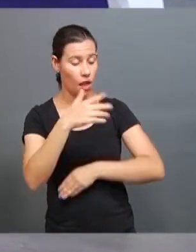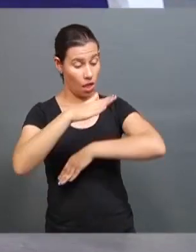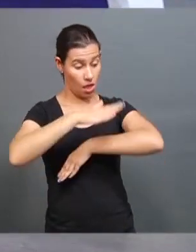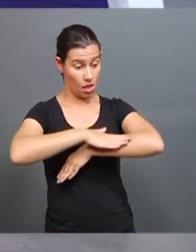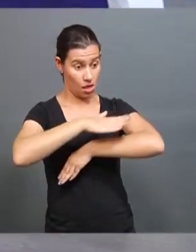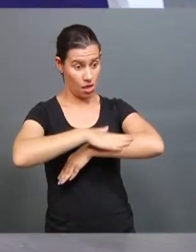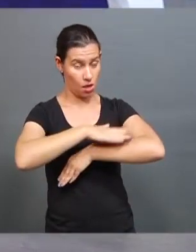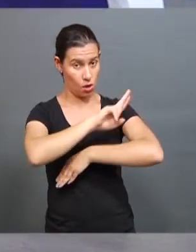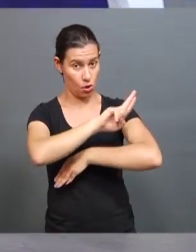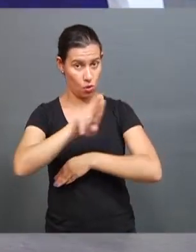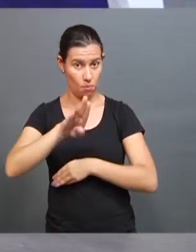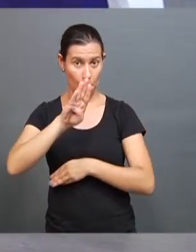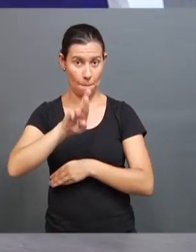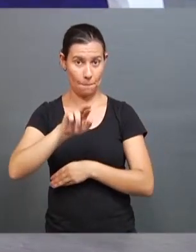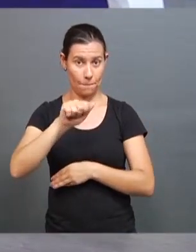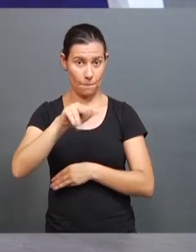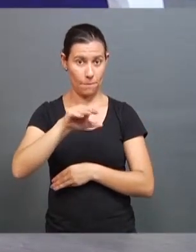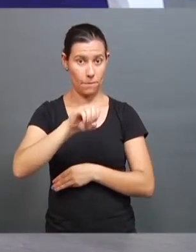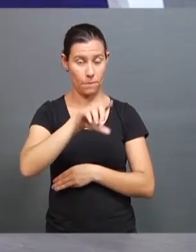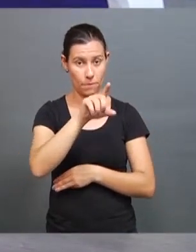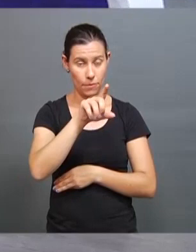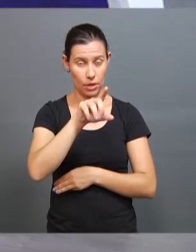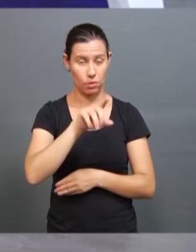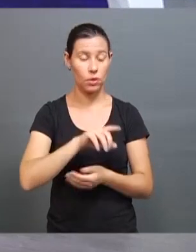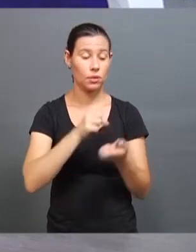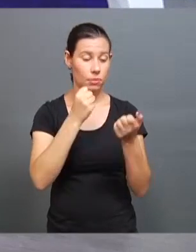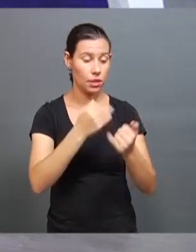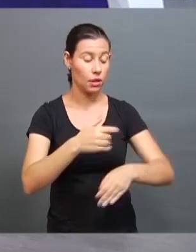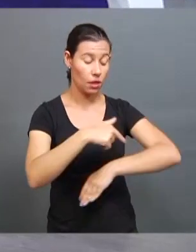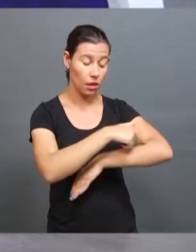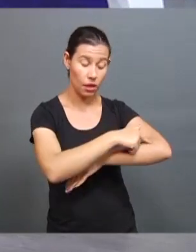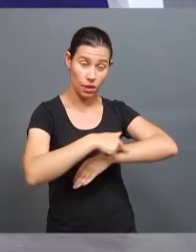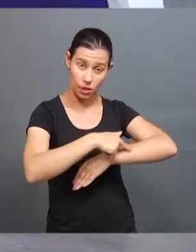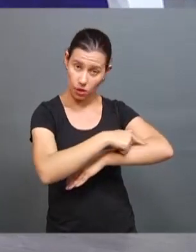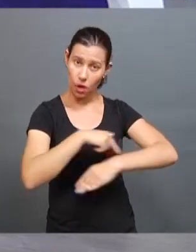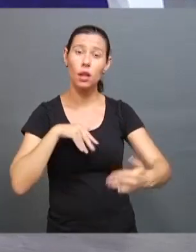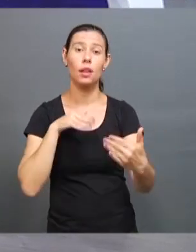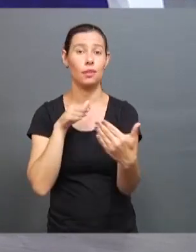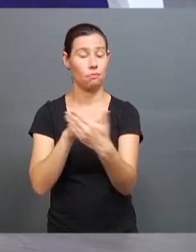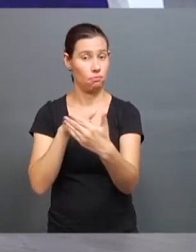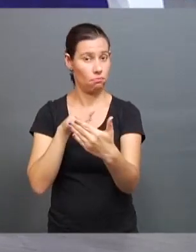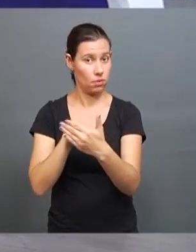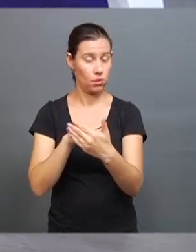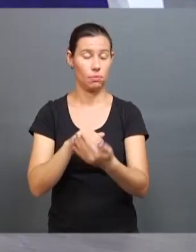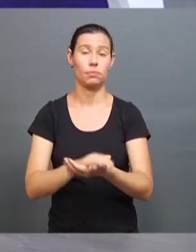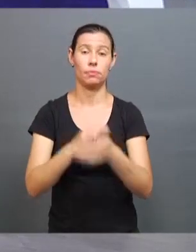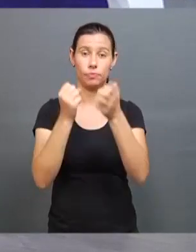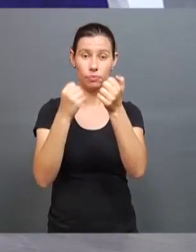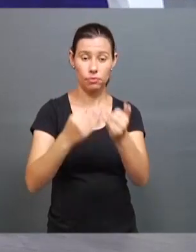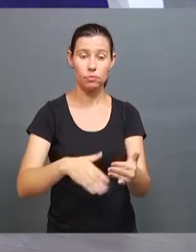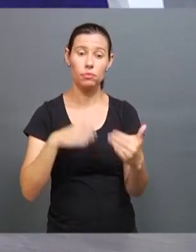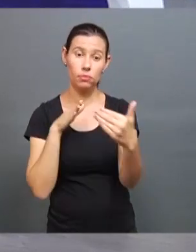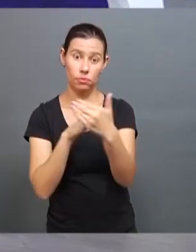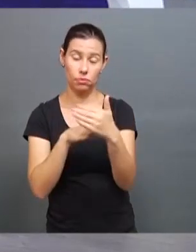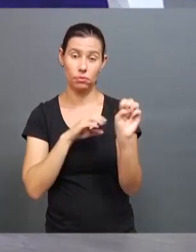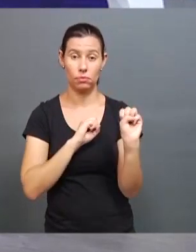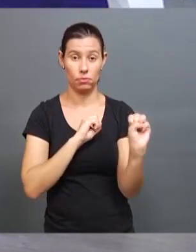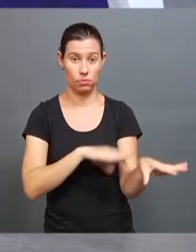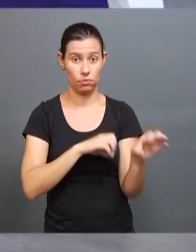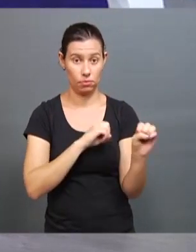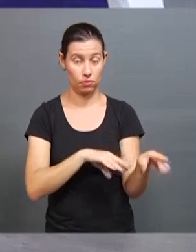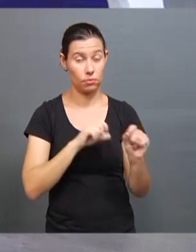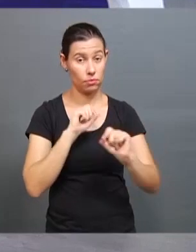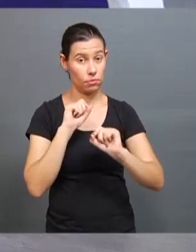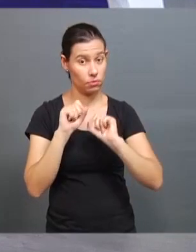sabe... Eu estou falando de limites, inclusive, corporais, desde os primórdios. Então, quando eu falo de limites em processos educativos, eu estou